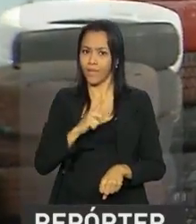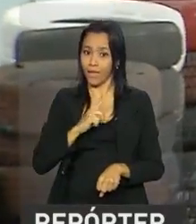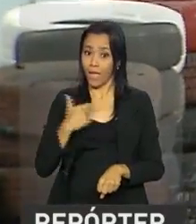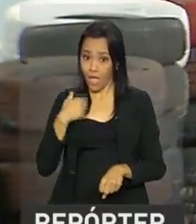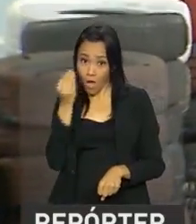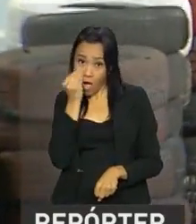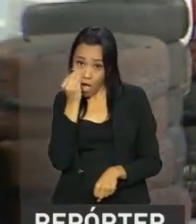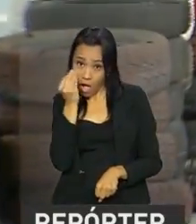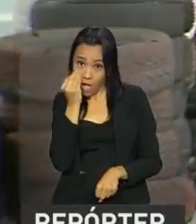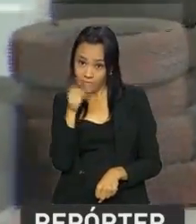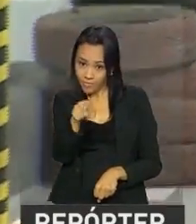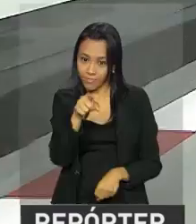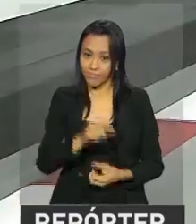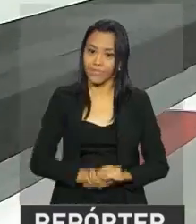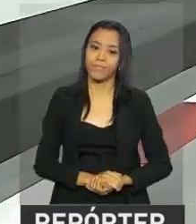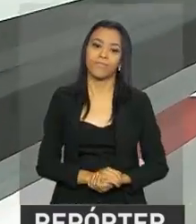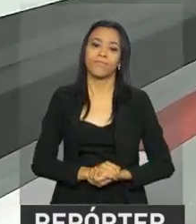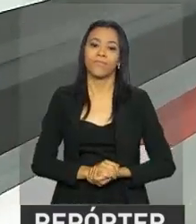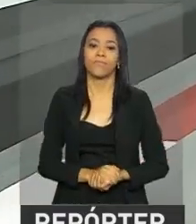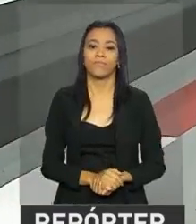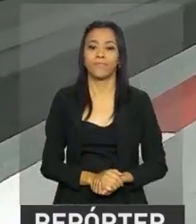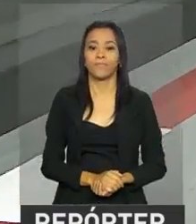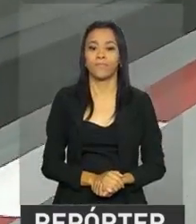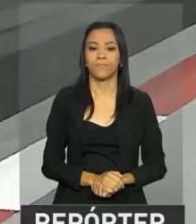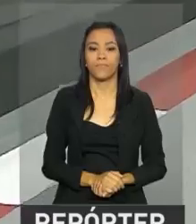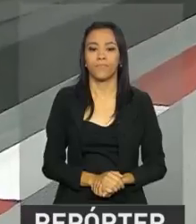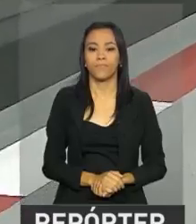eu arrisquei umas voltinhas.